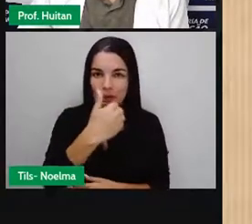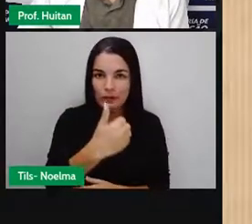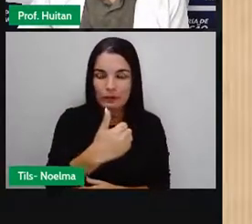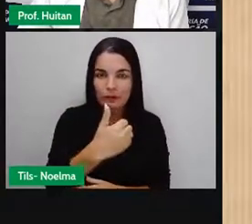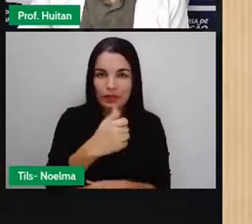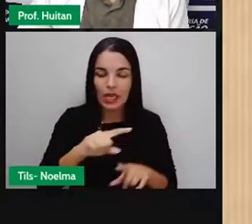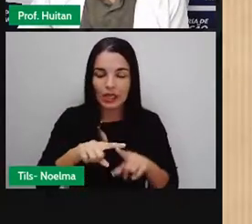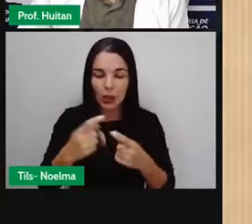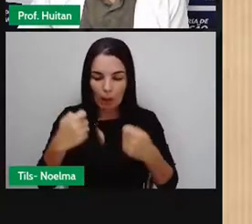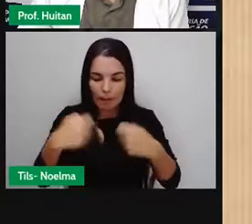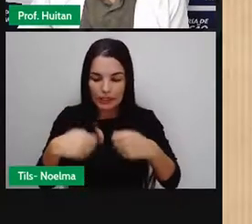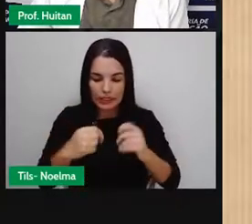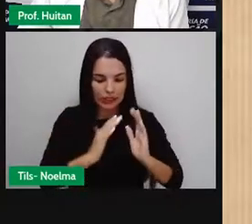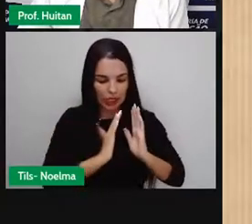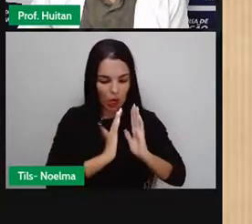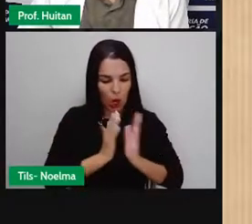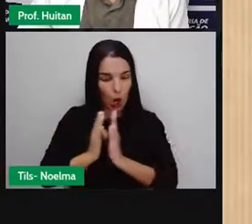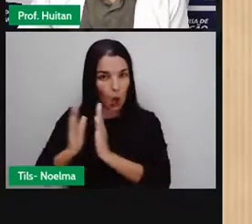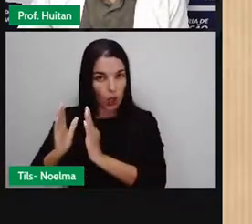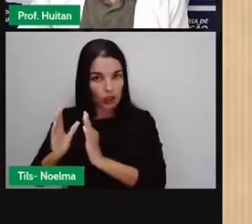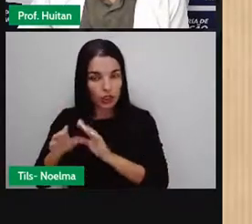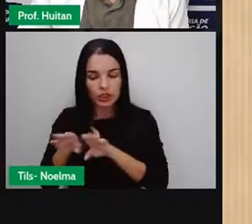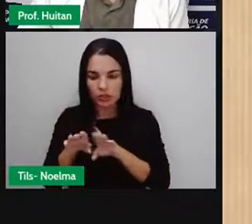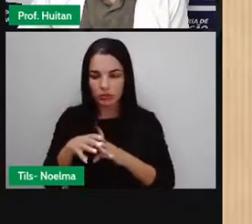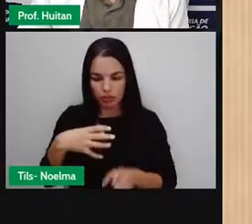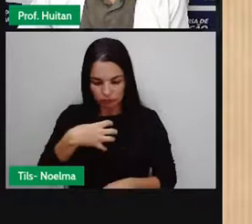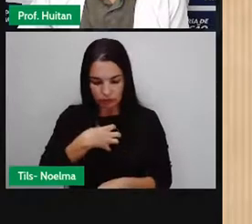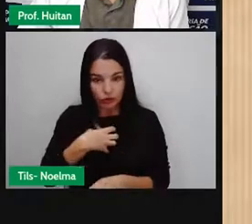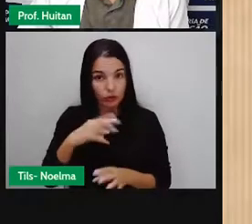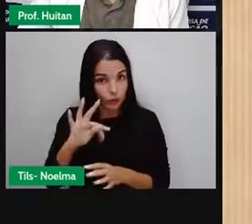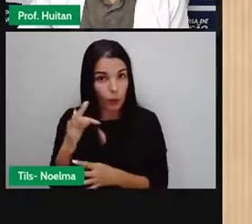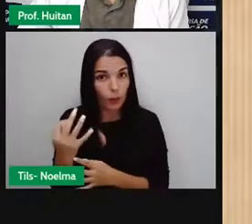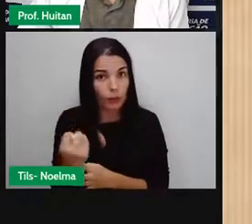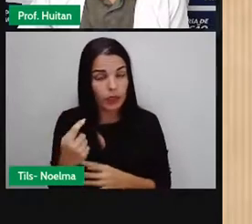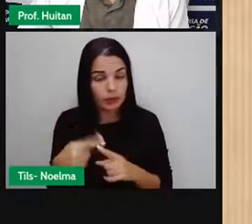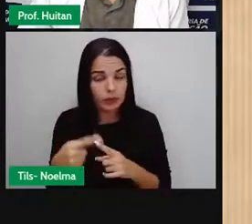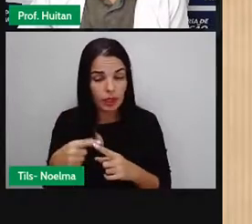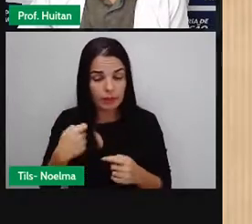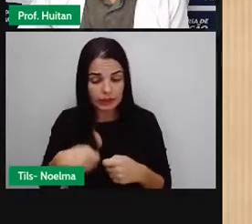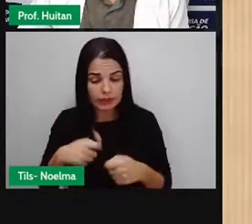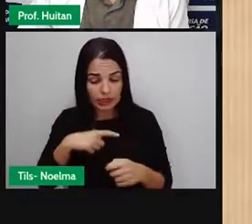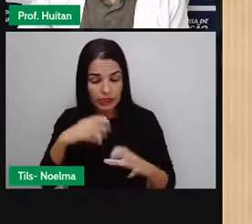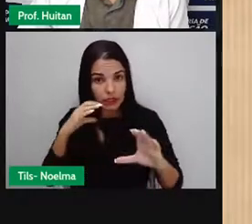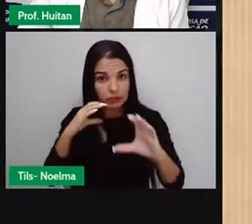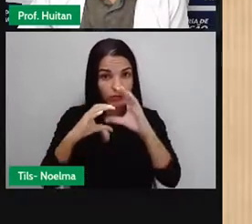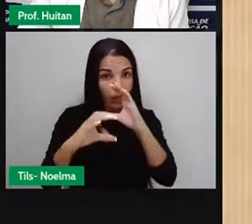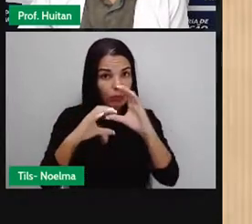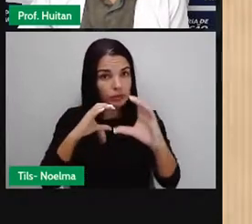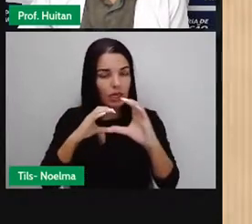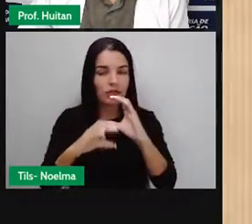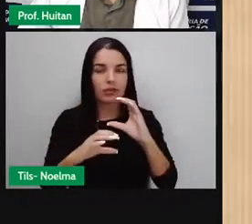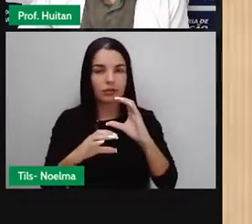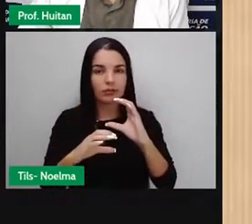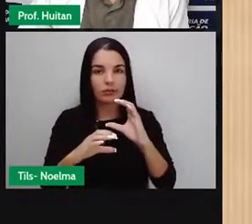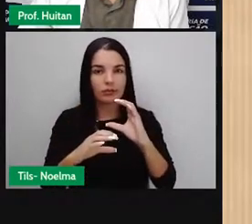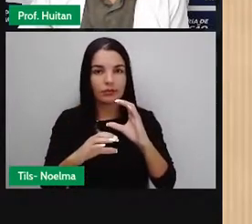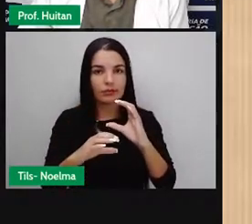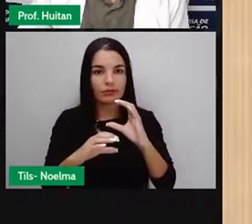precisa ter ordem e sentido completo para que haja o estabelecimento de